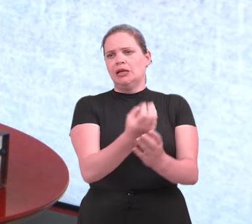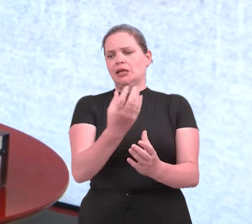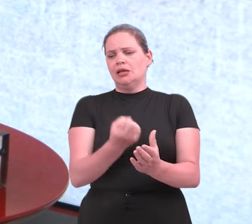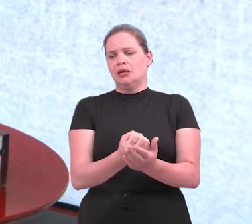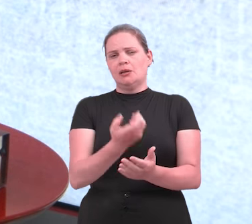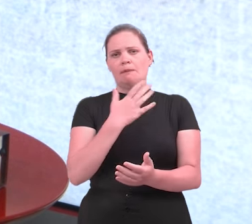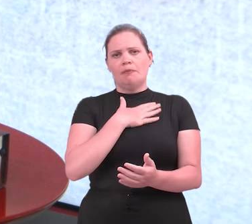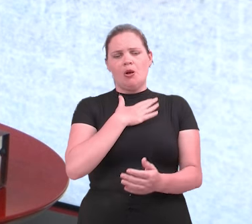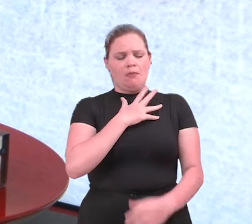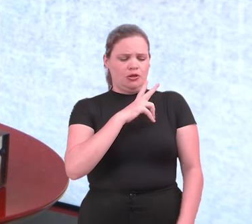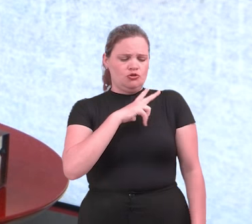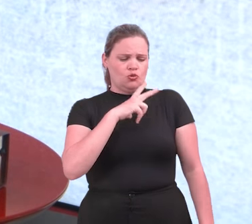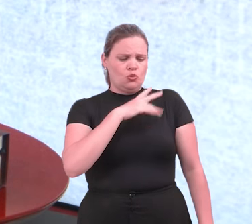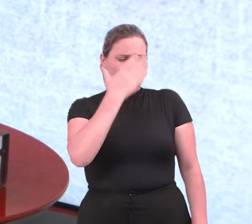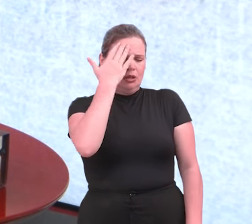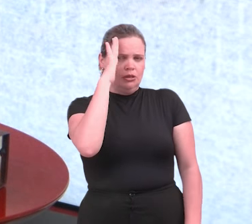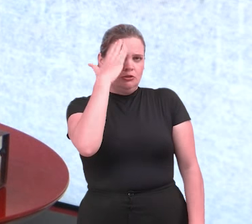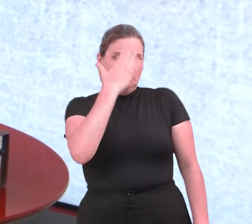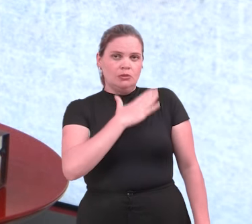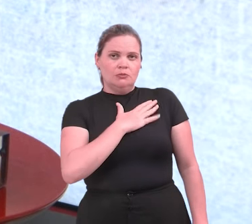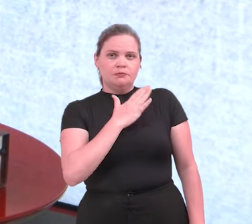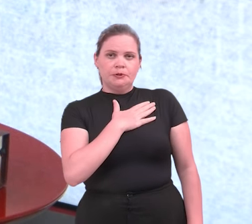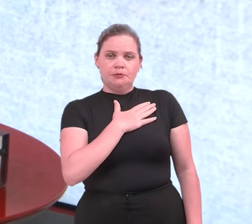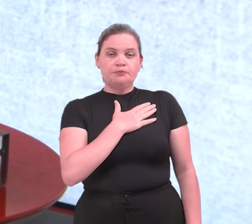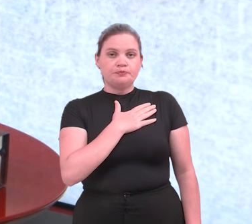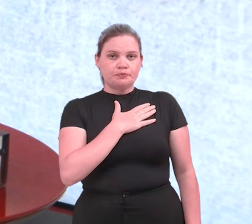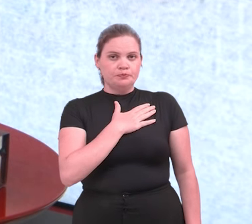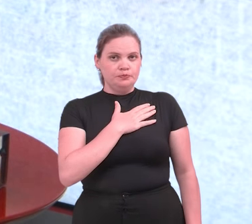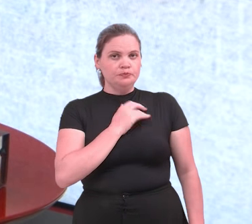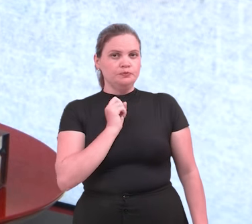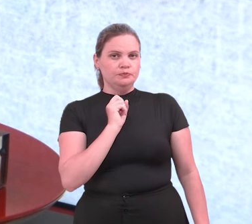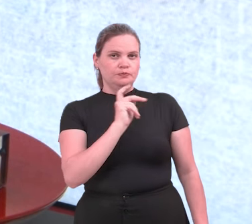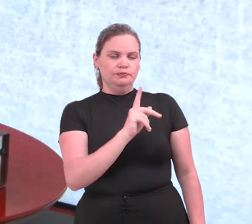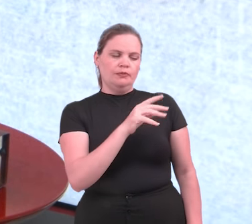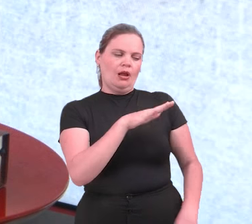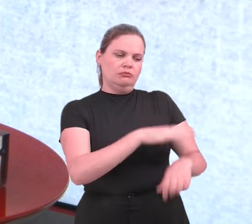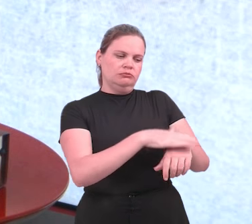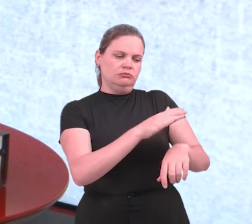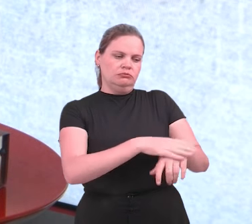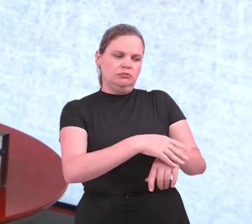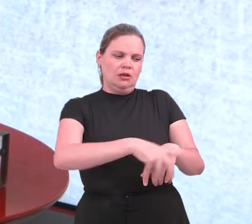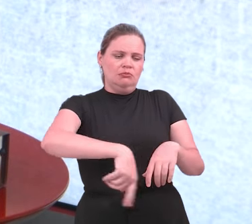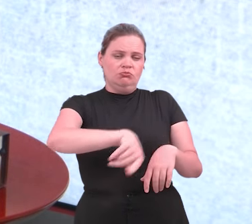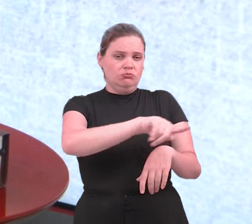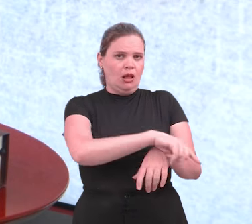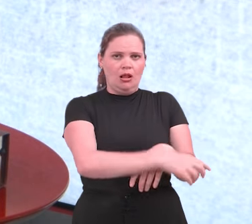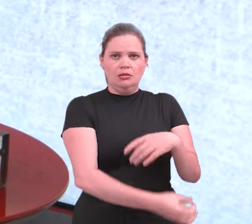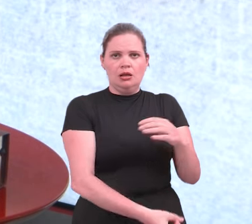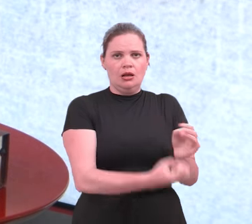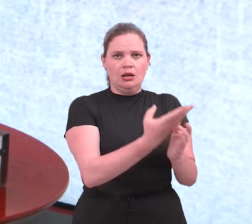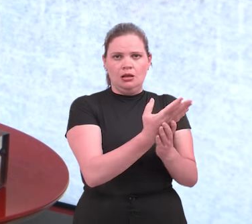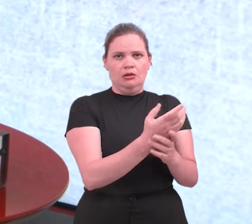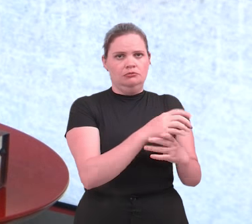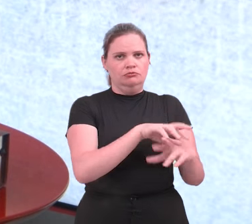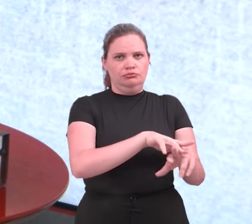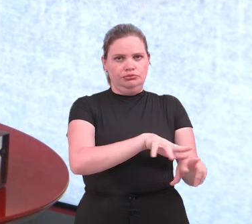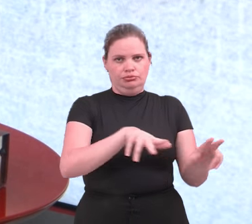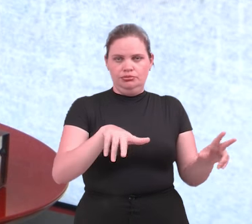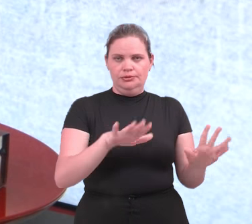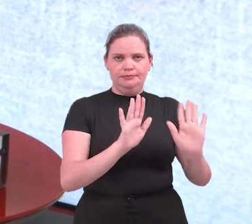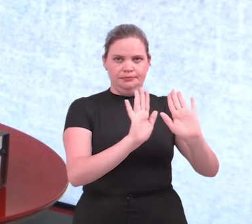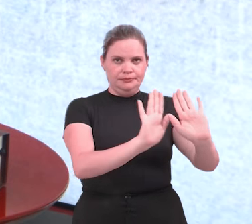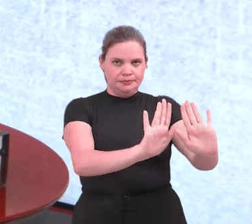particular entendimento e fazer, portanto, a sua própria interpretação da doutrina